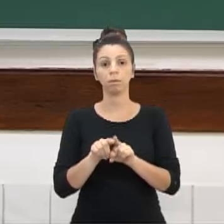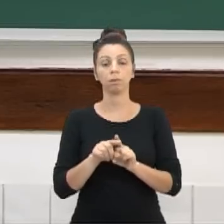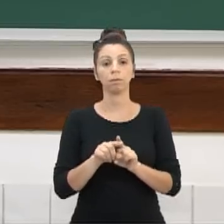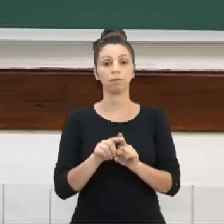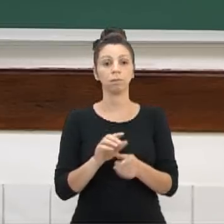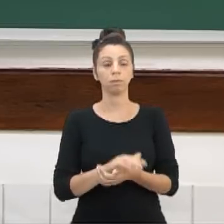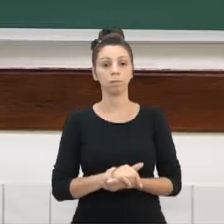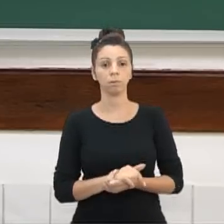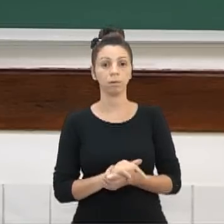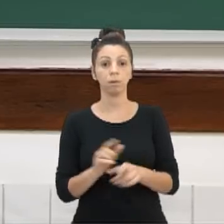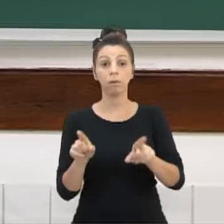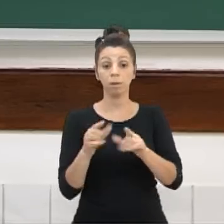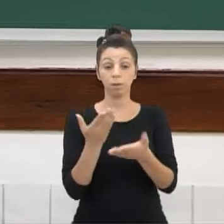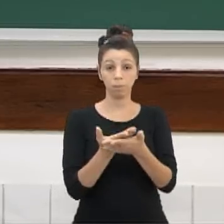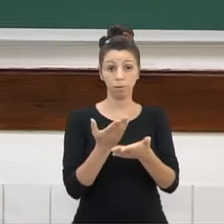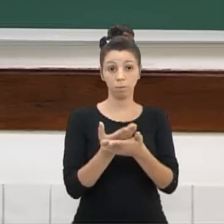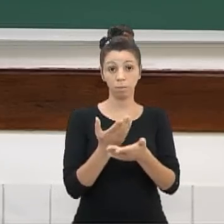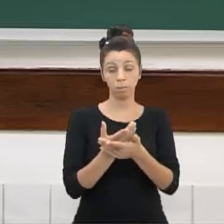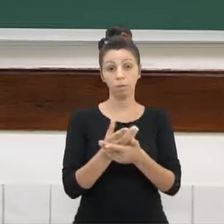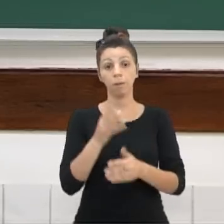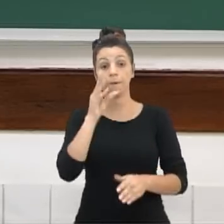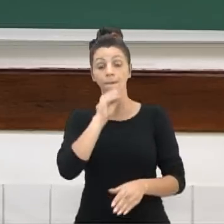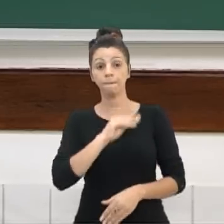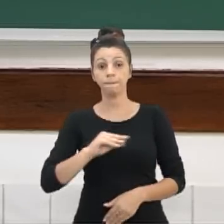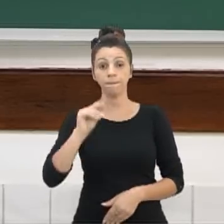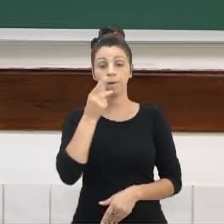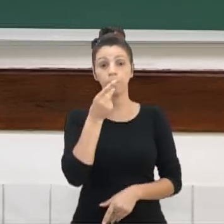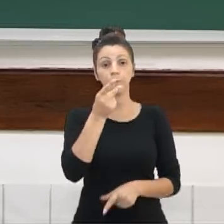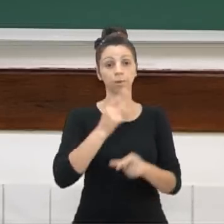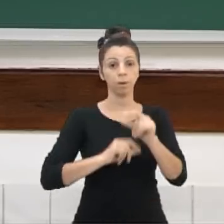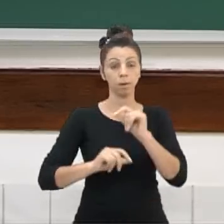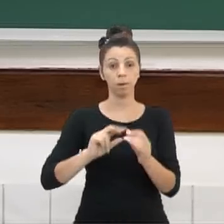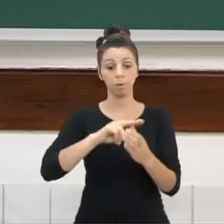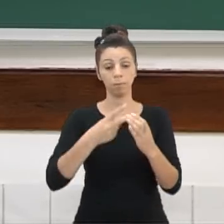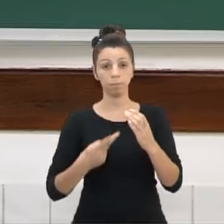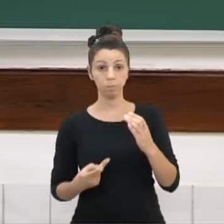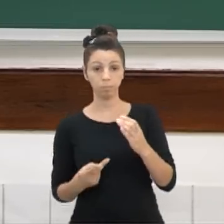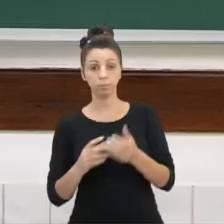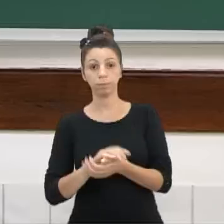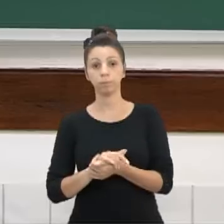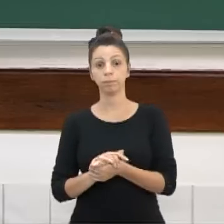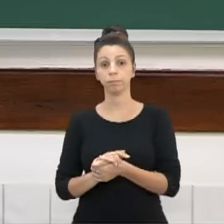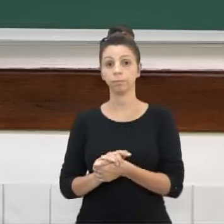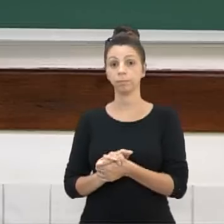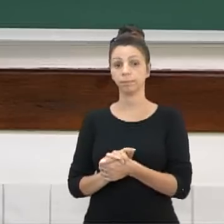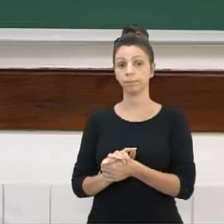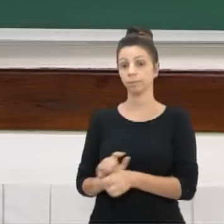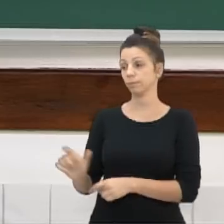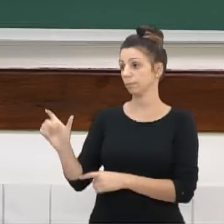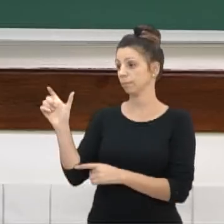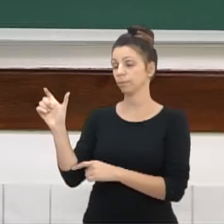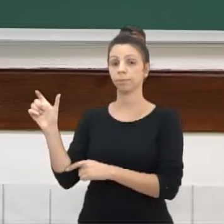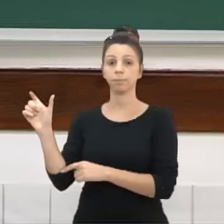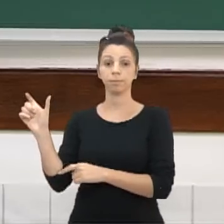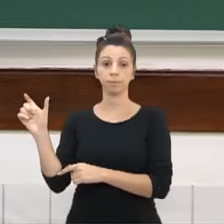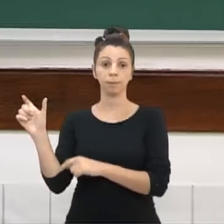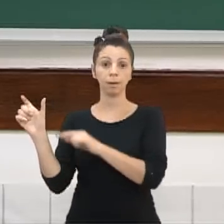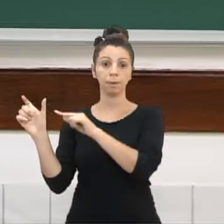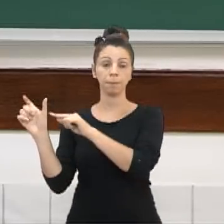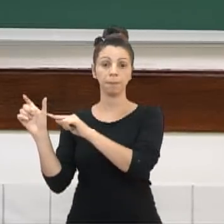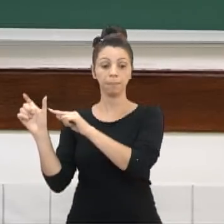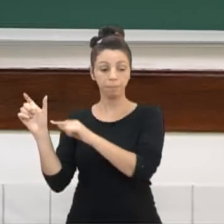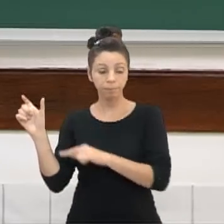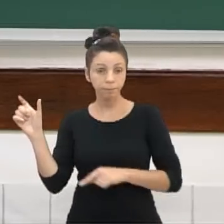oralidade. Então, estudamos um pouquinho que ao falar sobre oralidade, né? Já que isso é veiculado como se fosse